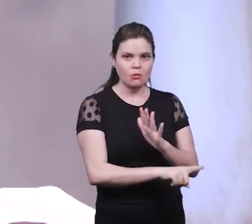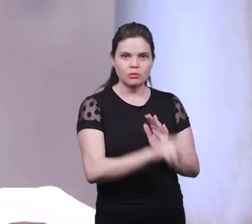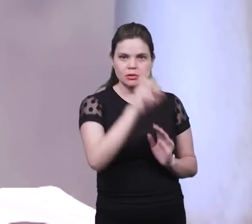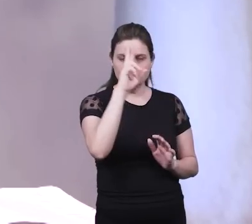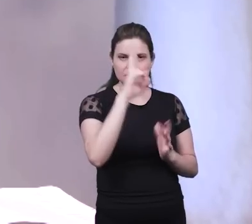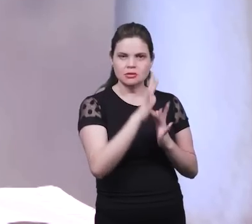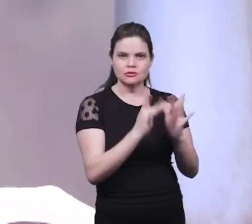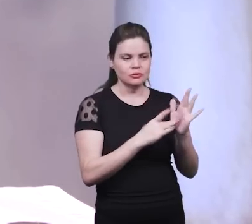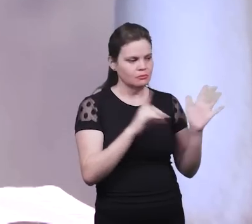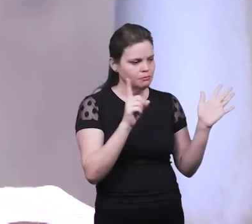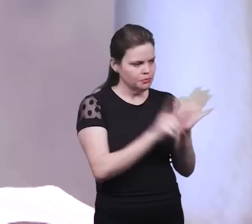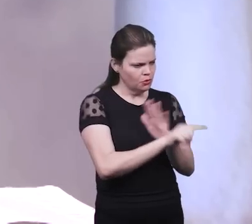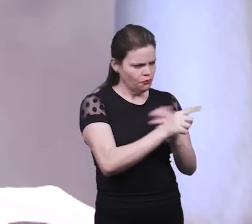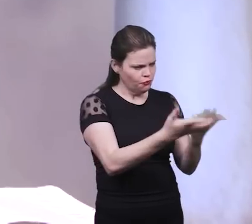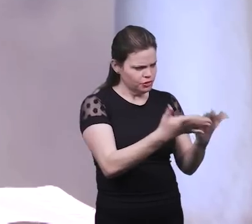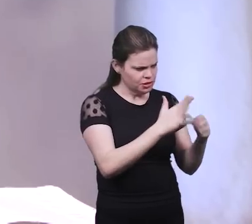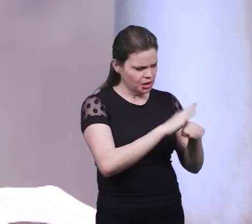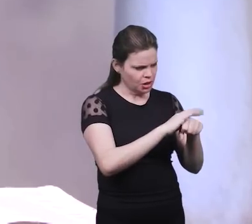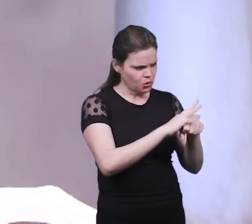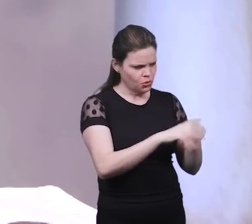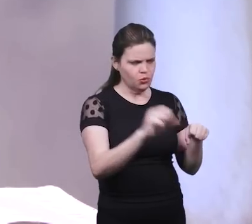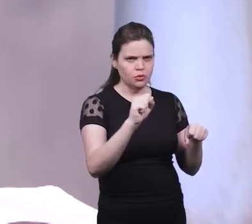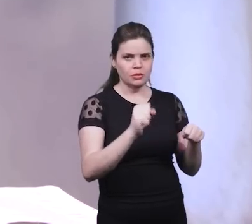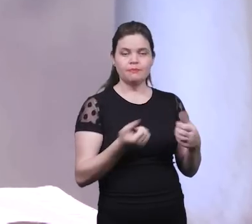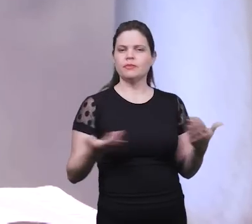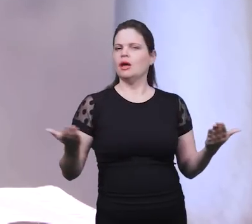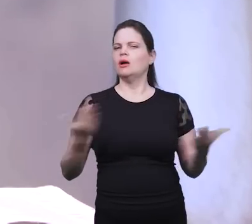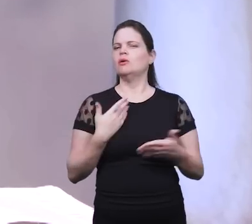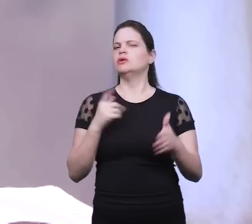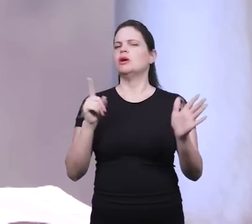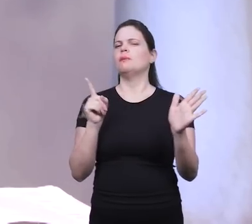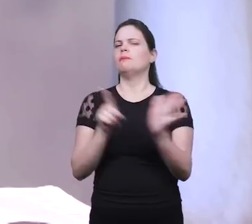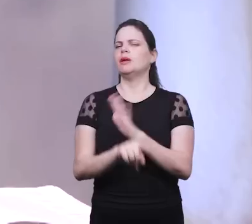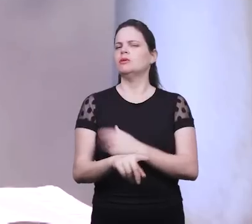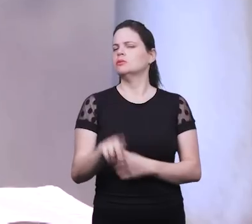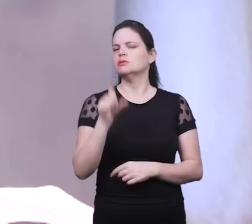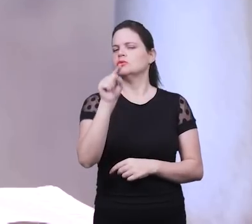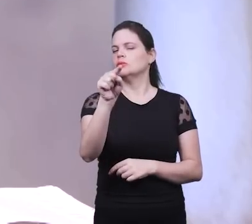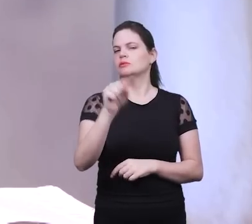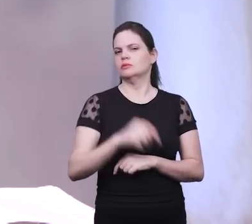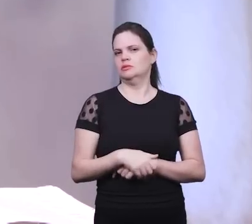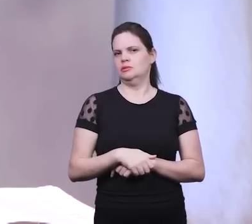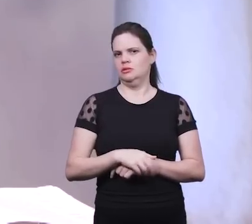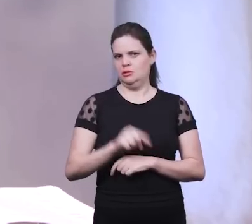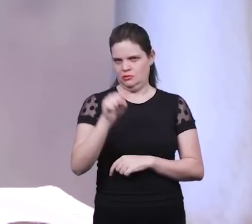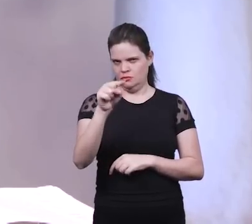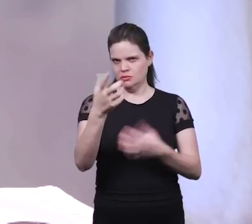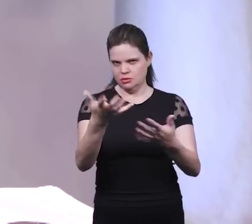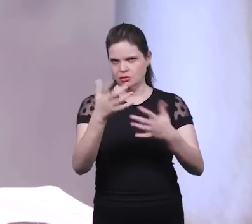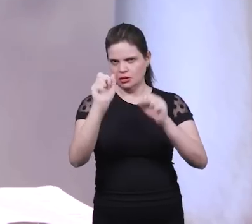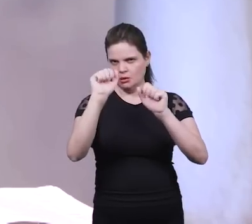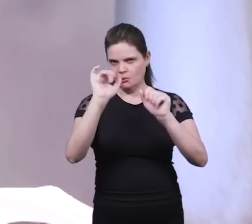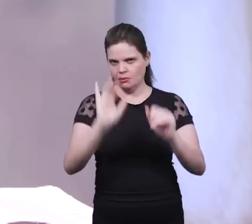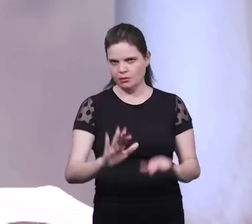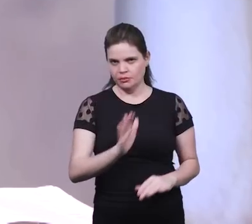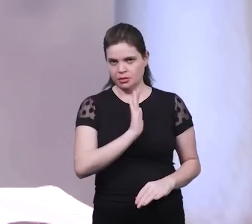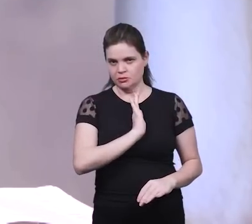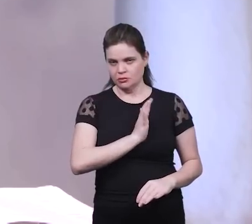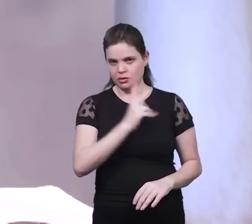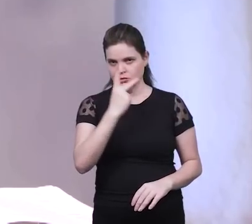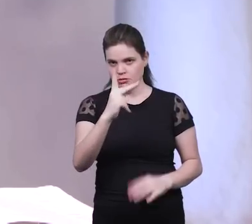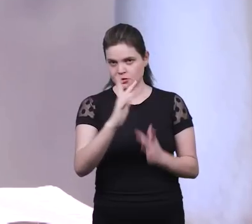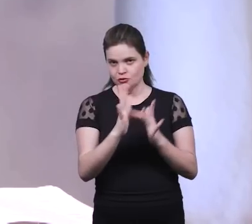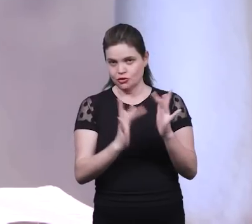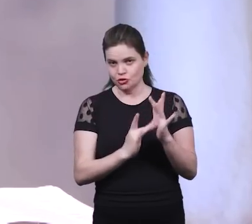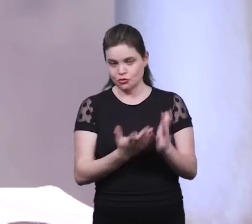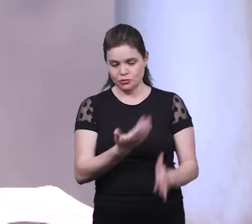responder. Hoje, a pergunta que é feita para você é exatamente essa. Se você quer essa bênção do Senhor Jesus na sua vida, Ele está pronto